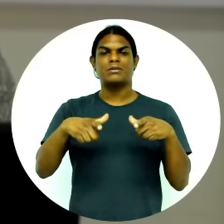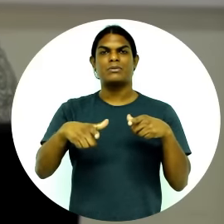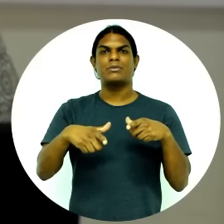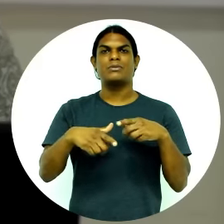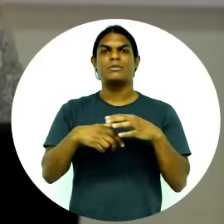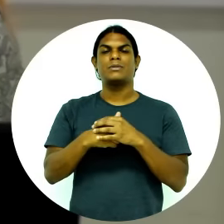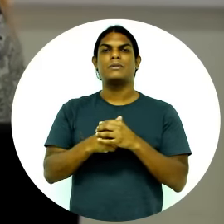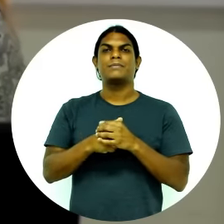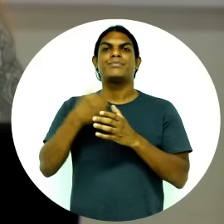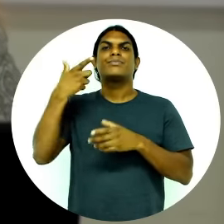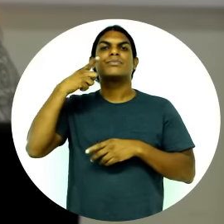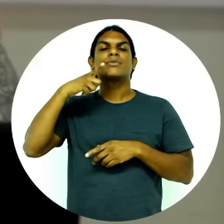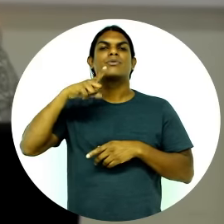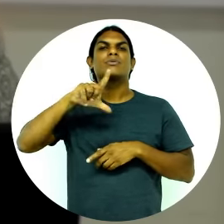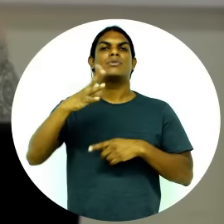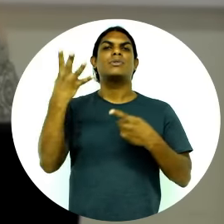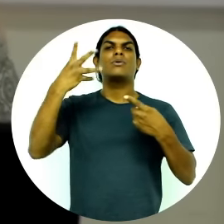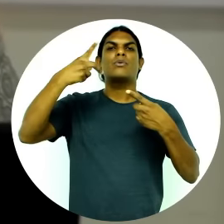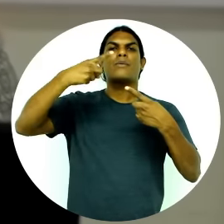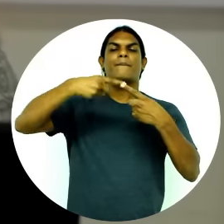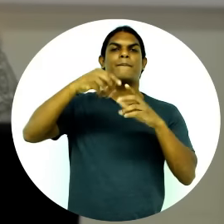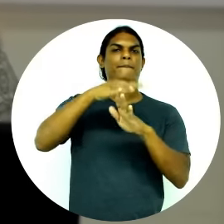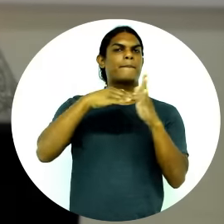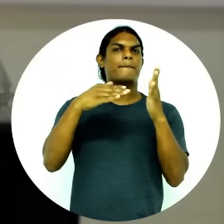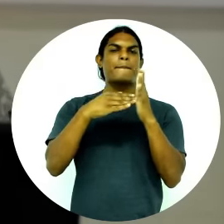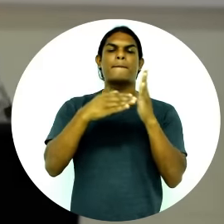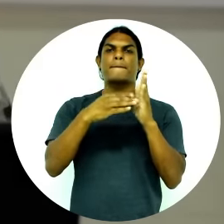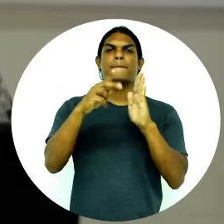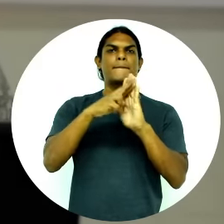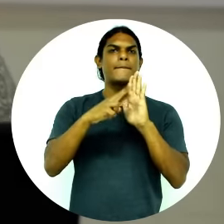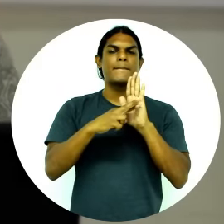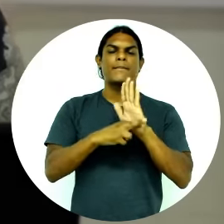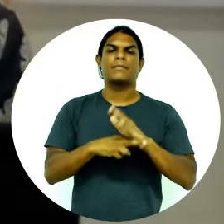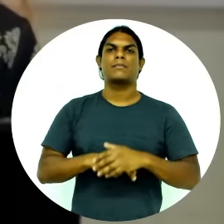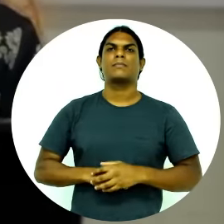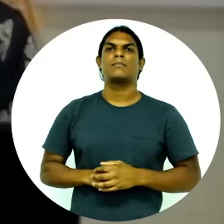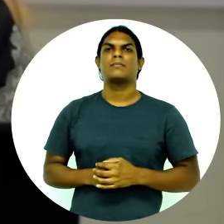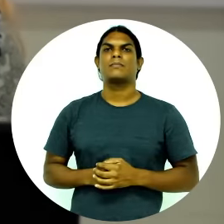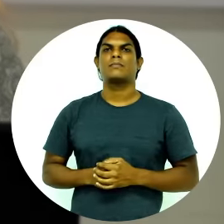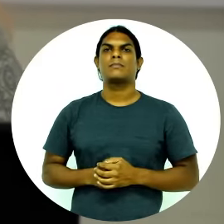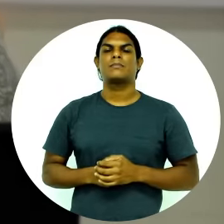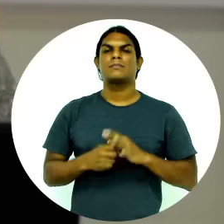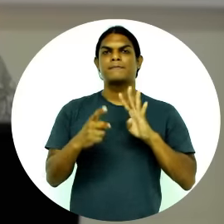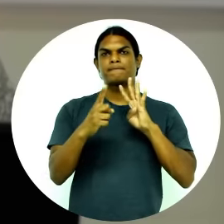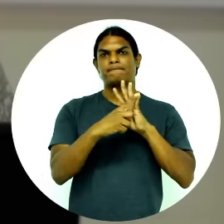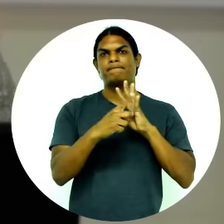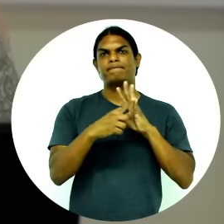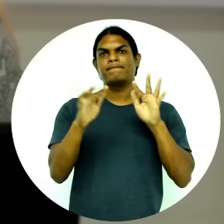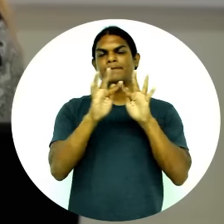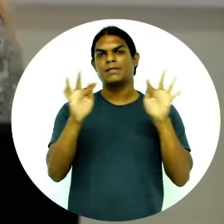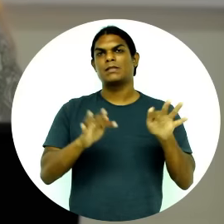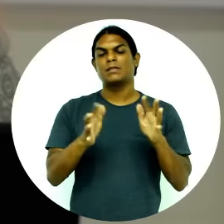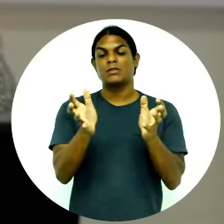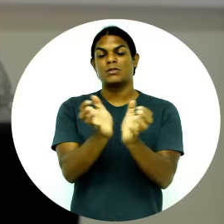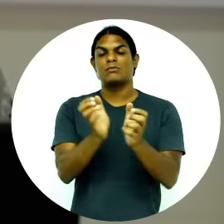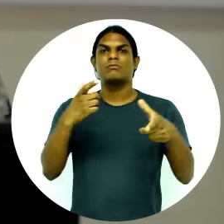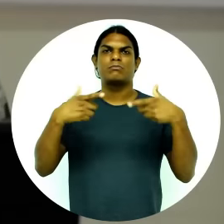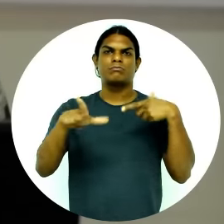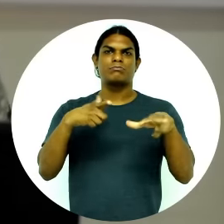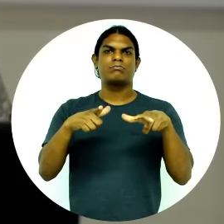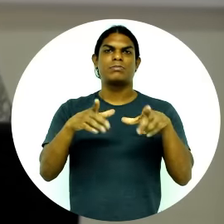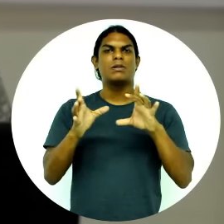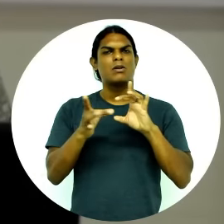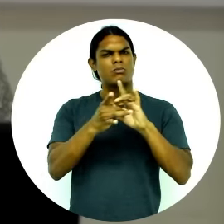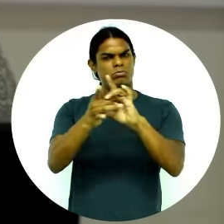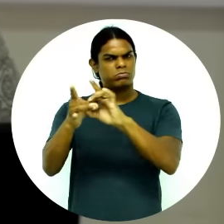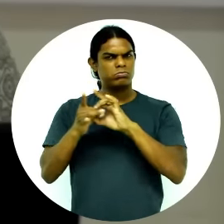dele, como orientação, treinamento, aconselhamento, informação, equipamentos, metas, objetivos